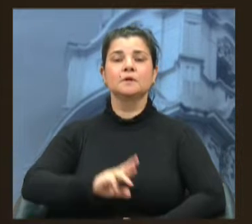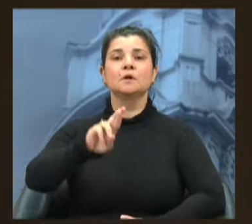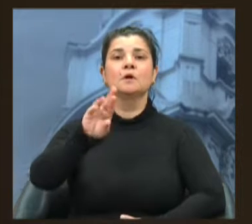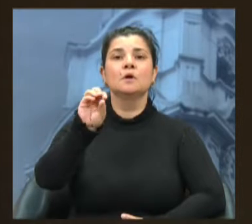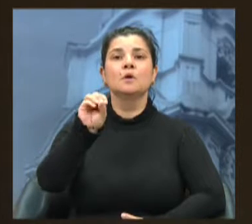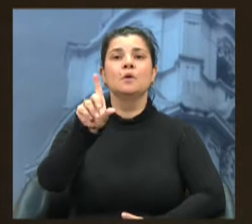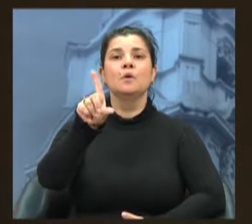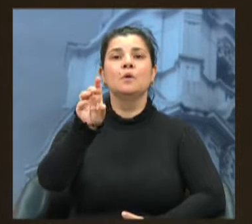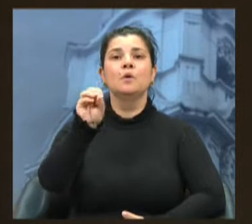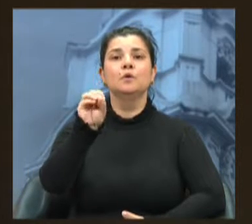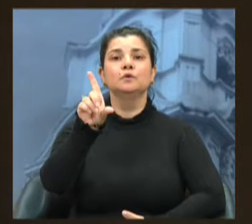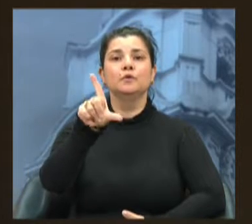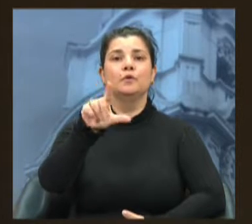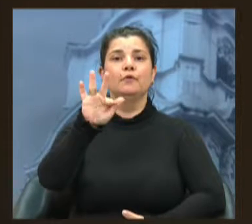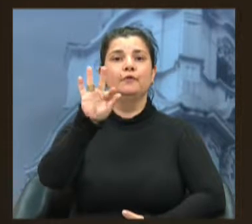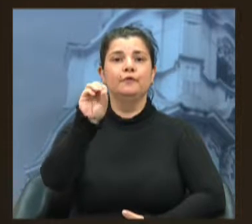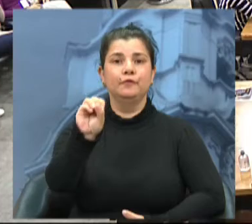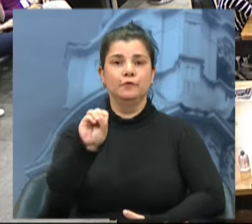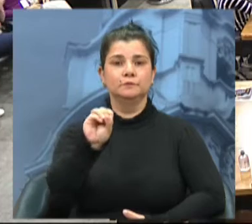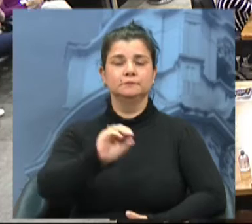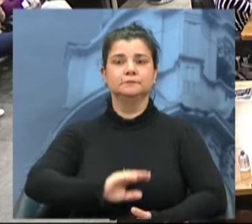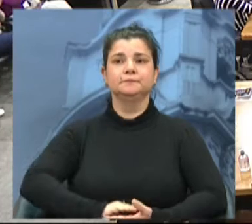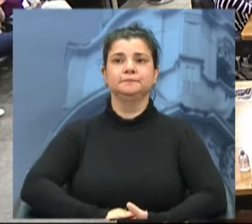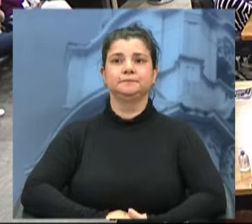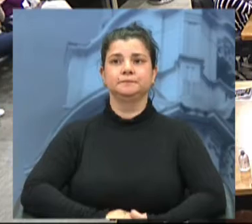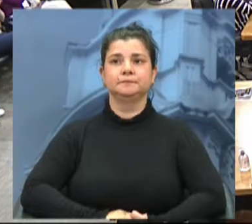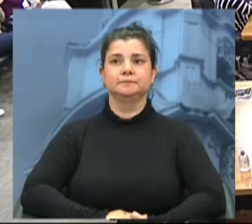Rodolfo Rivas de Araújo.